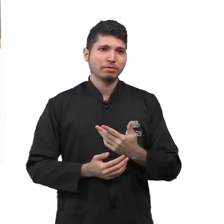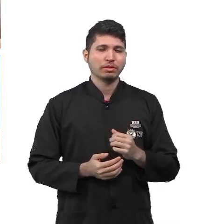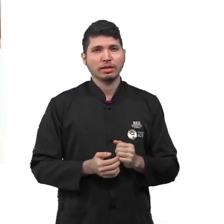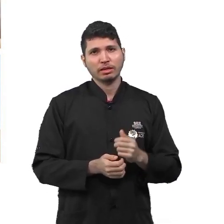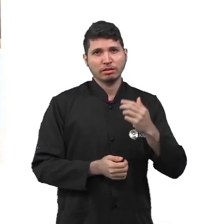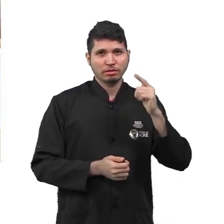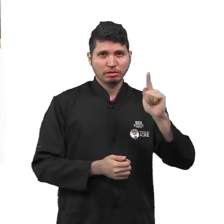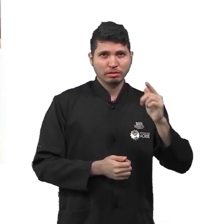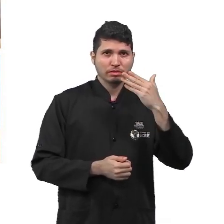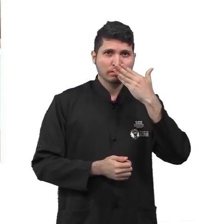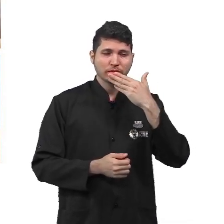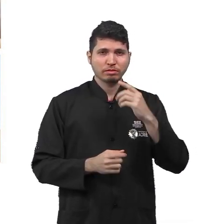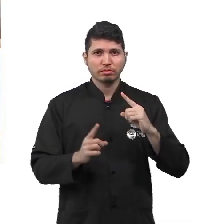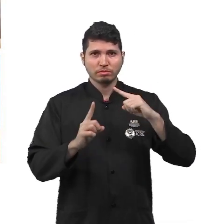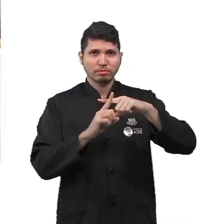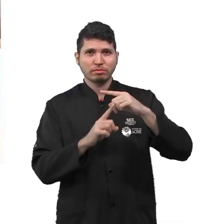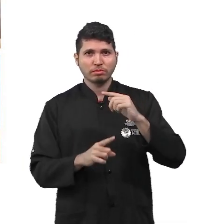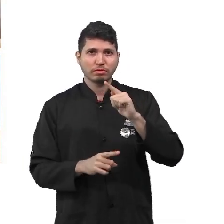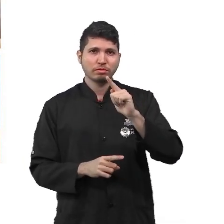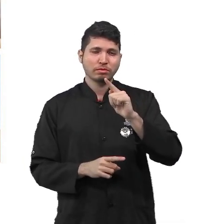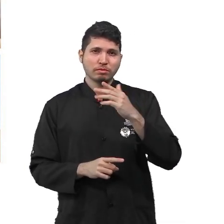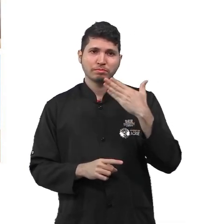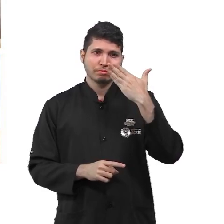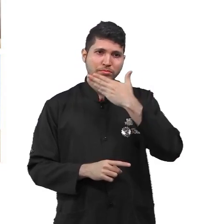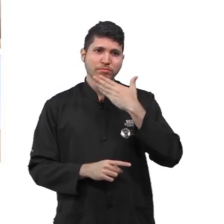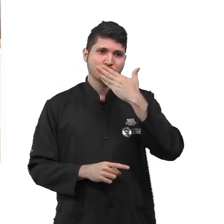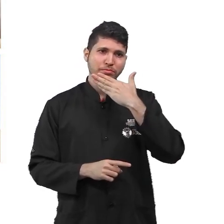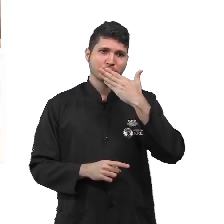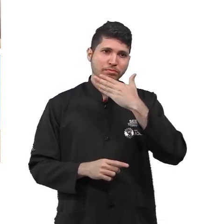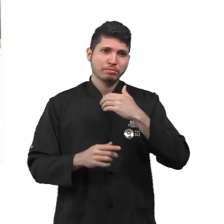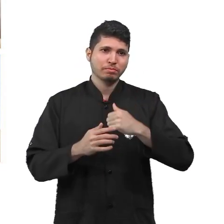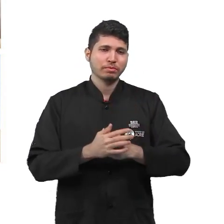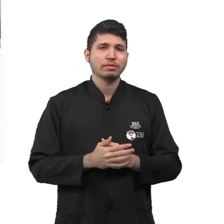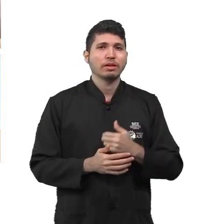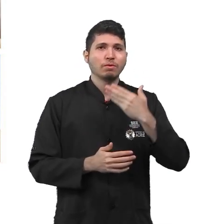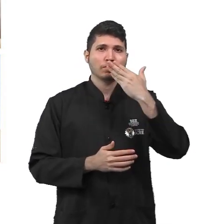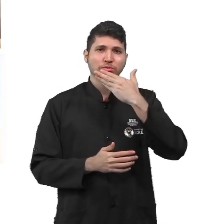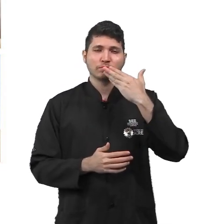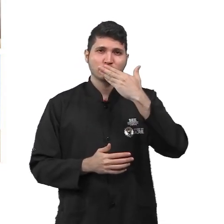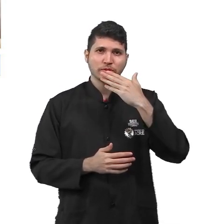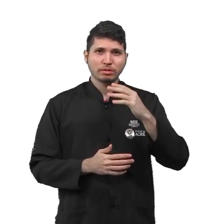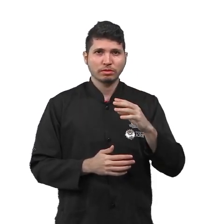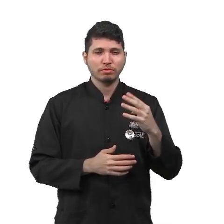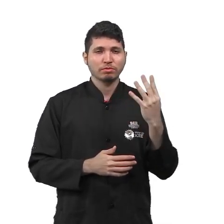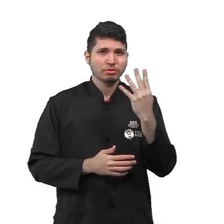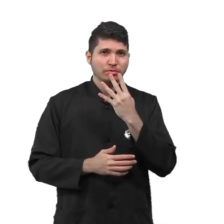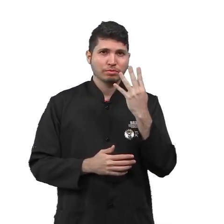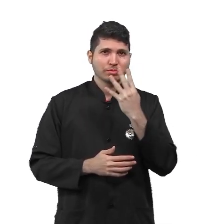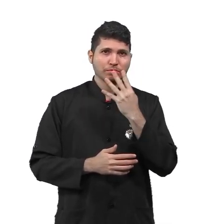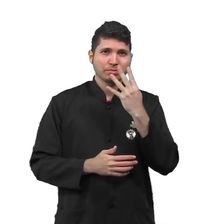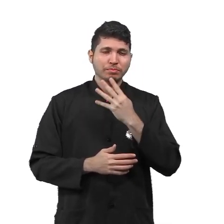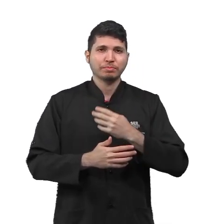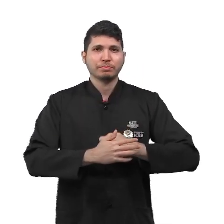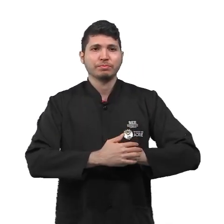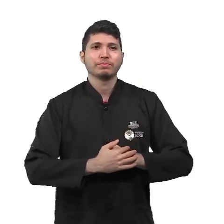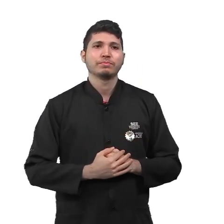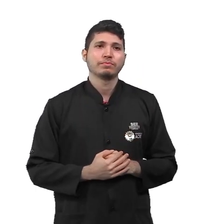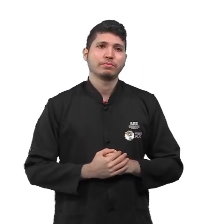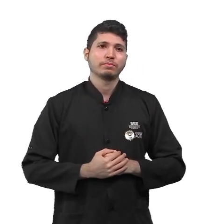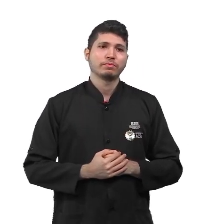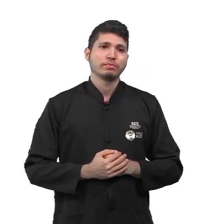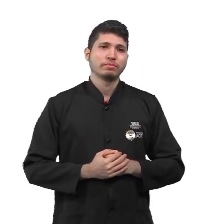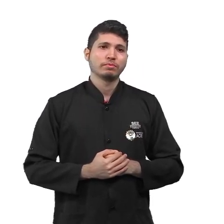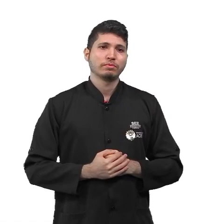vai formar a maltose, que é o açúcar ali da cerveja. E em relação